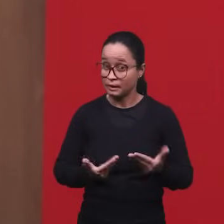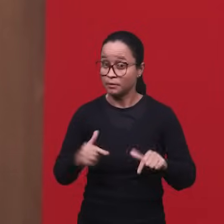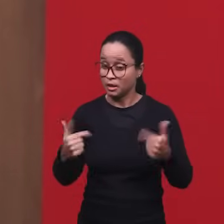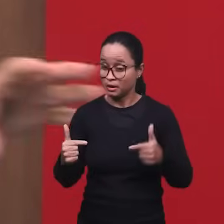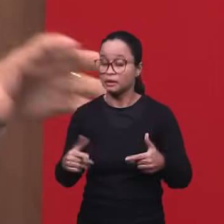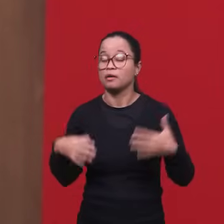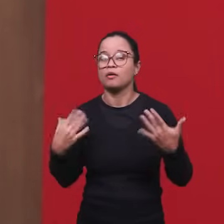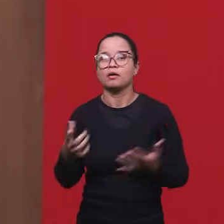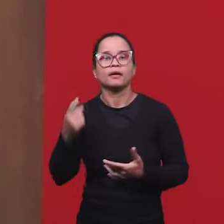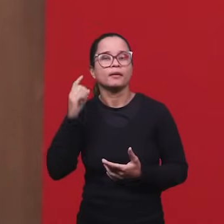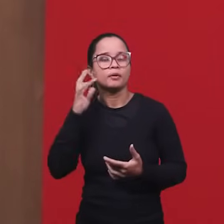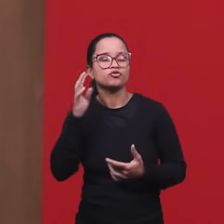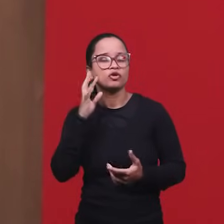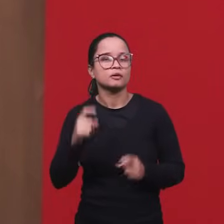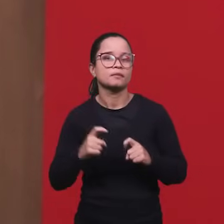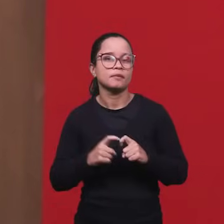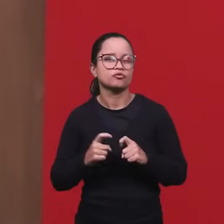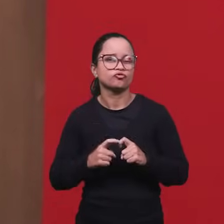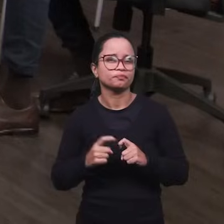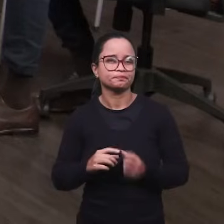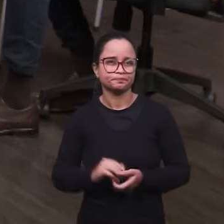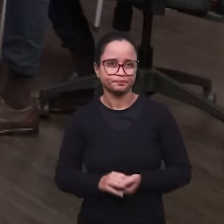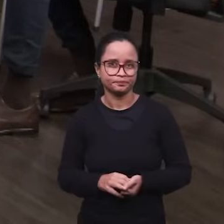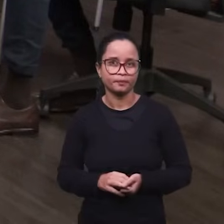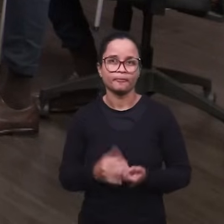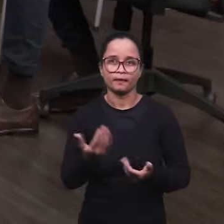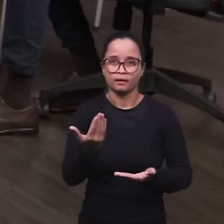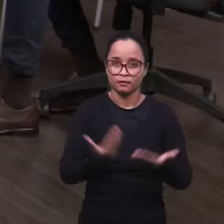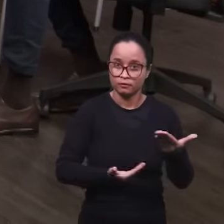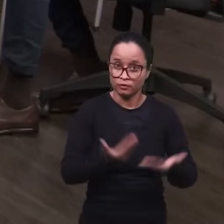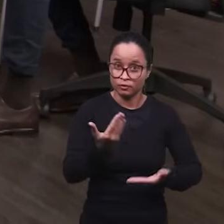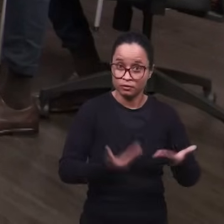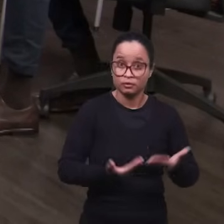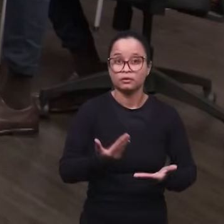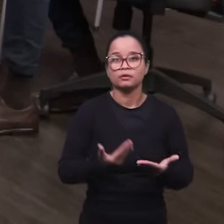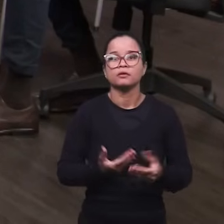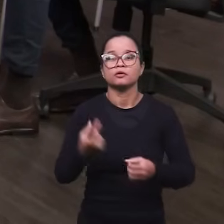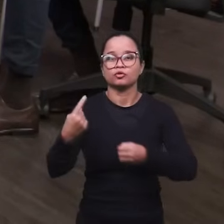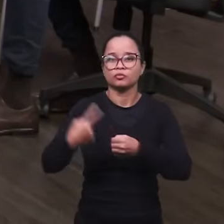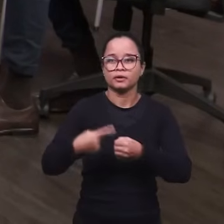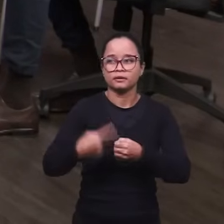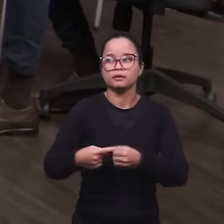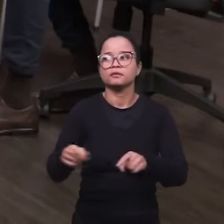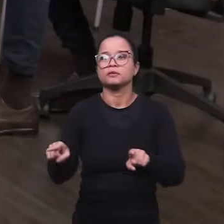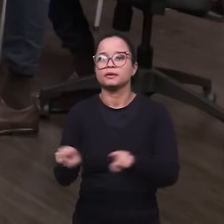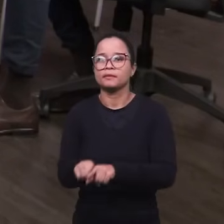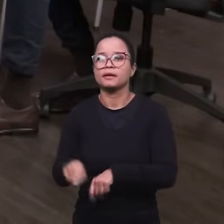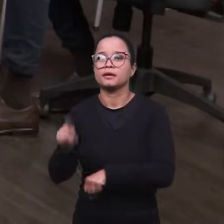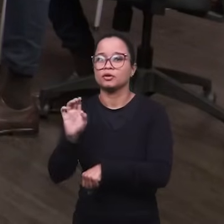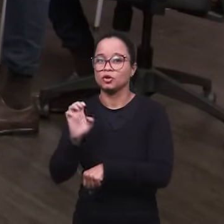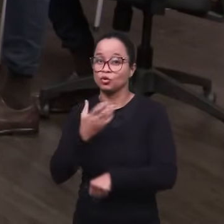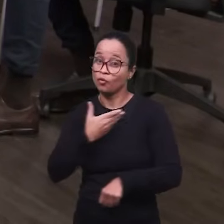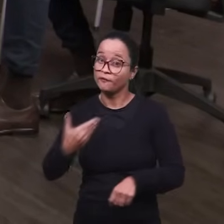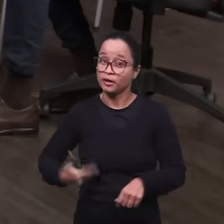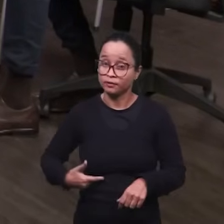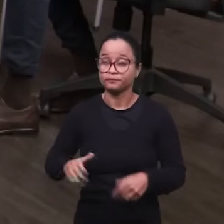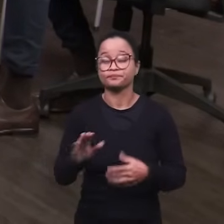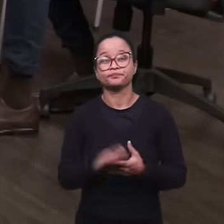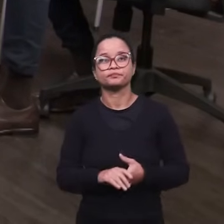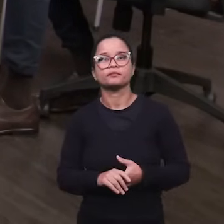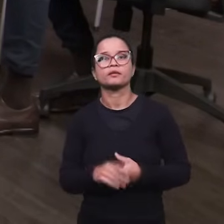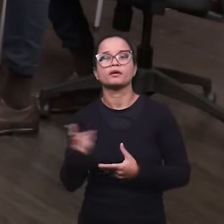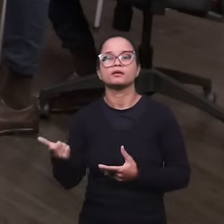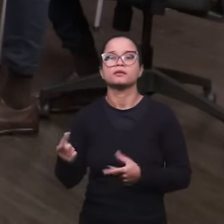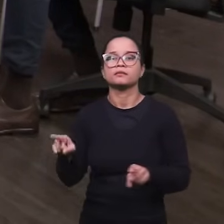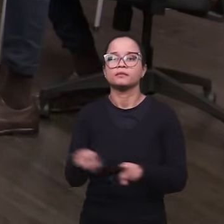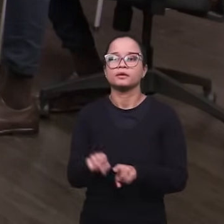no planejamento. Imagina um médico. Ele é servidor do município, é servidor do estado, e ele ainda contribui para o INSS, porque